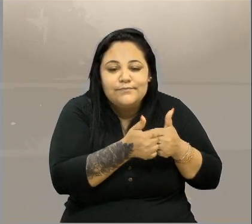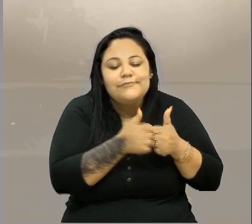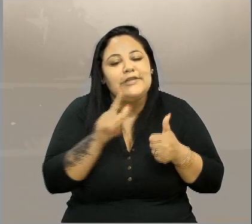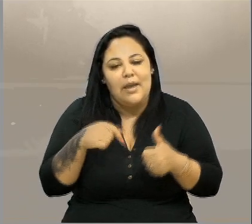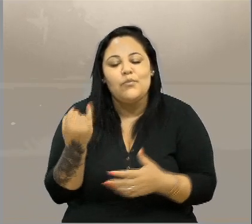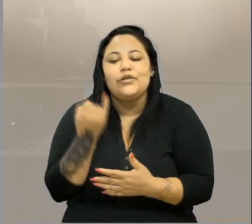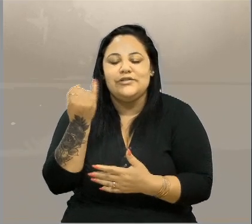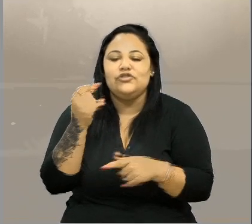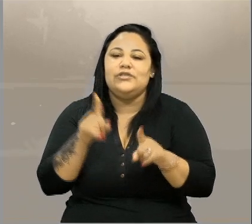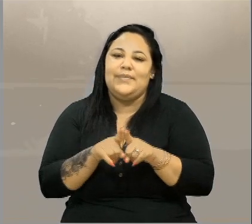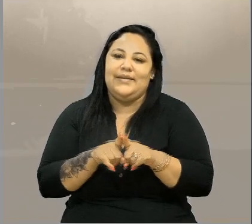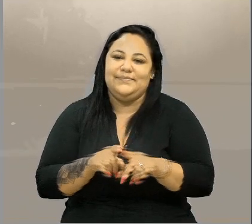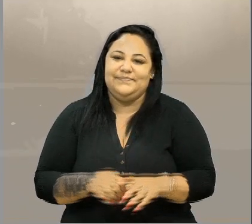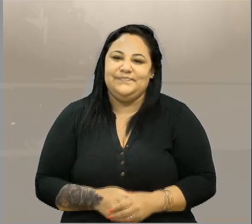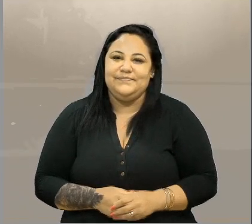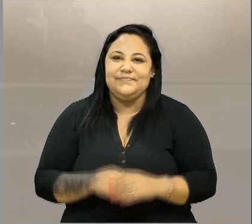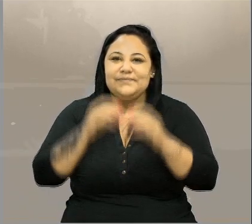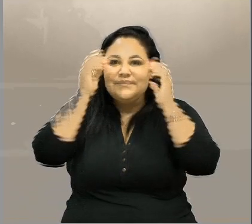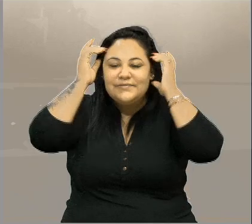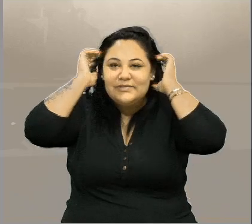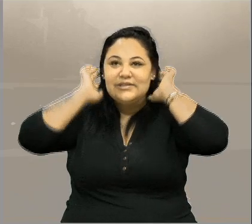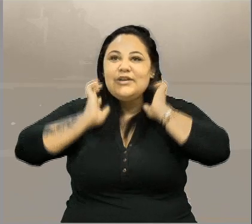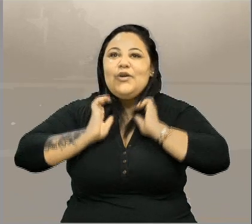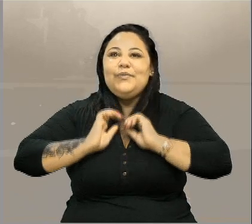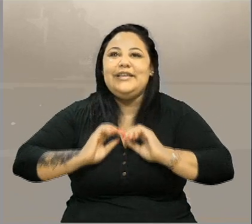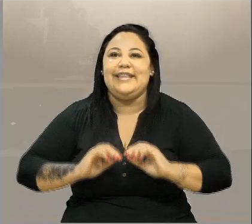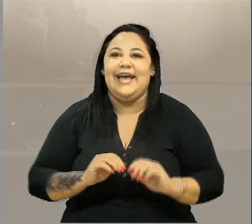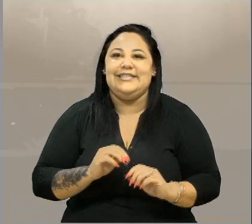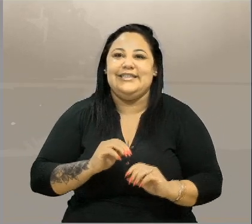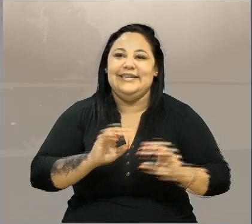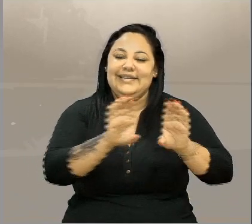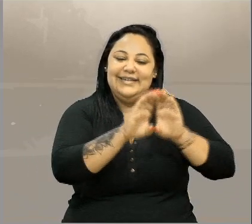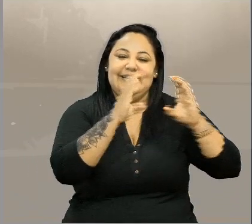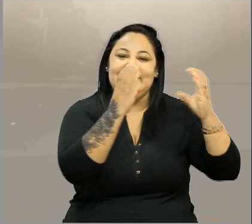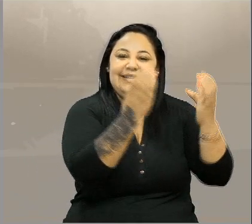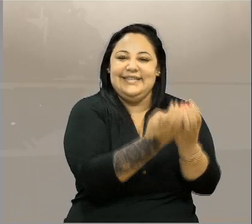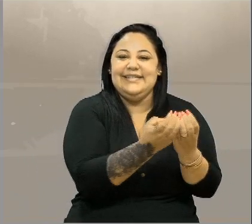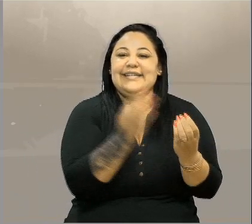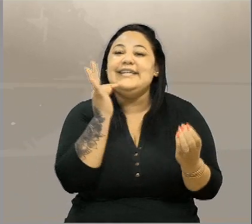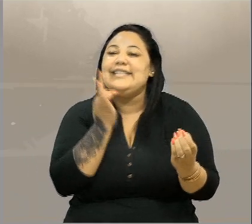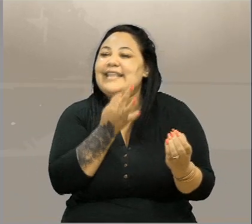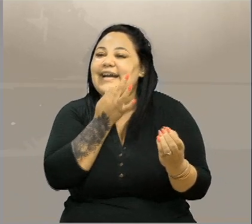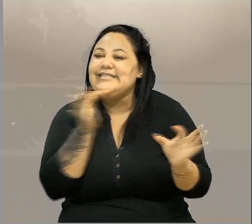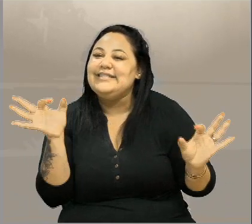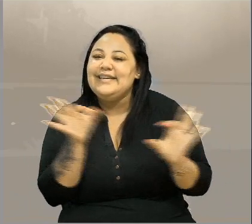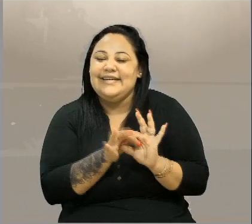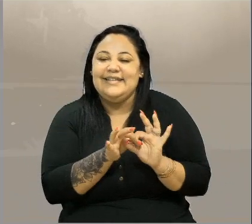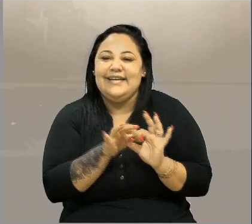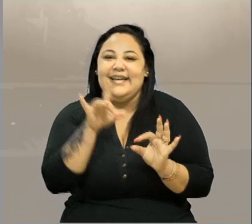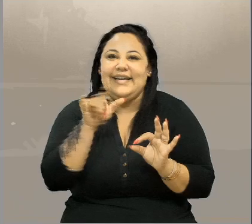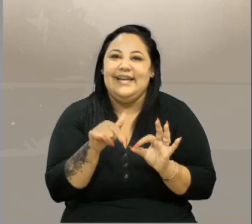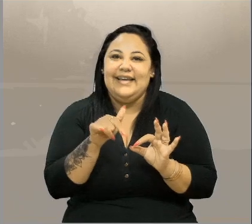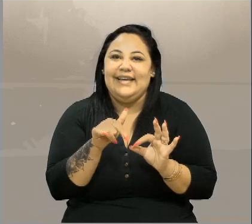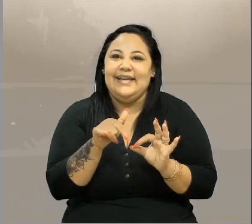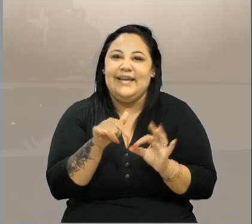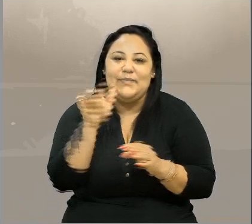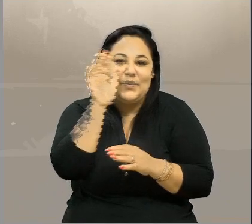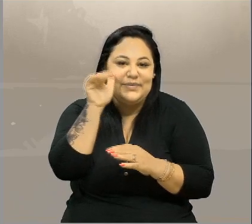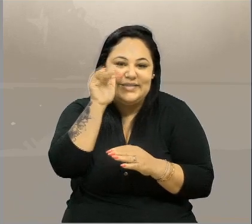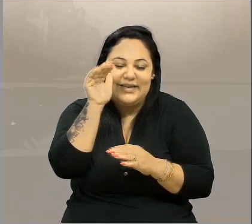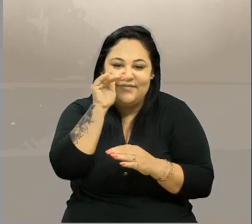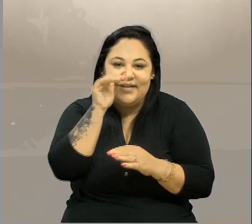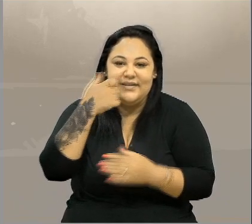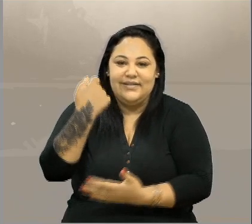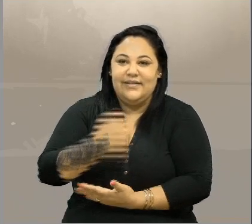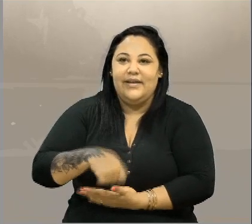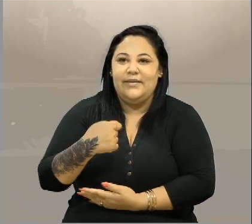né. O projeto Comunitate, ele é um projeto em que a vereadora vai em loco verificar quais são as necessidades da